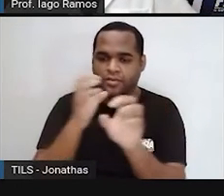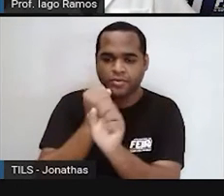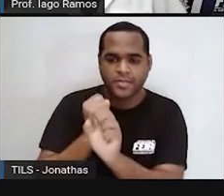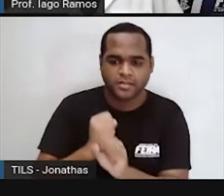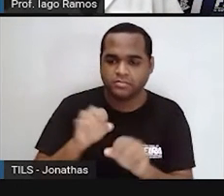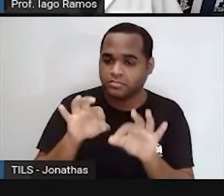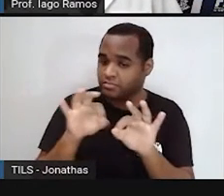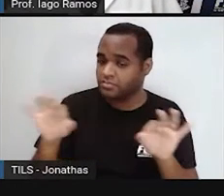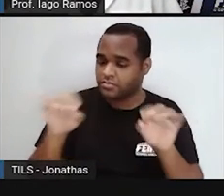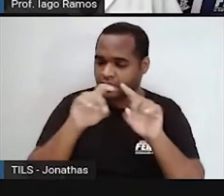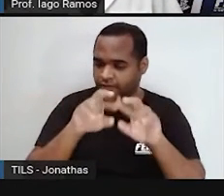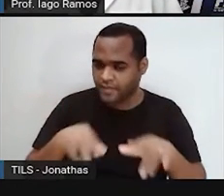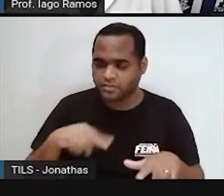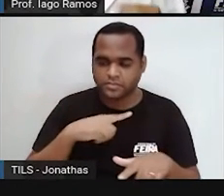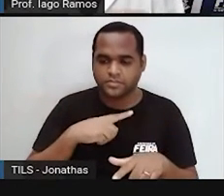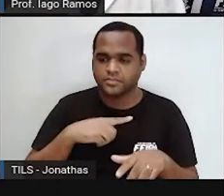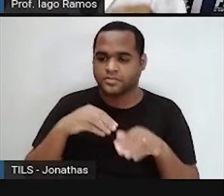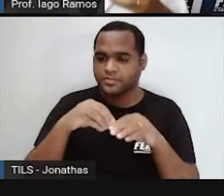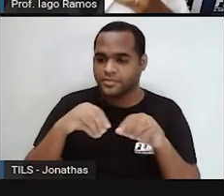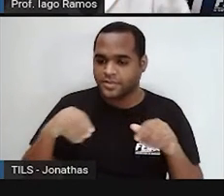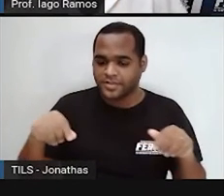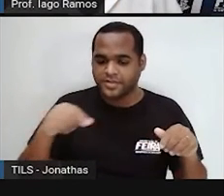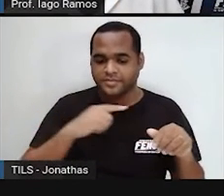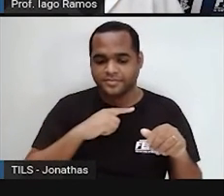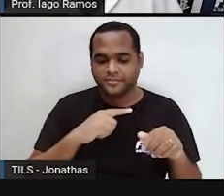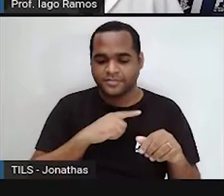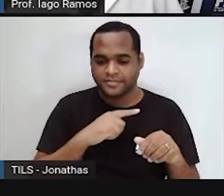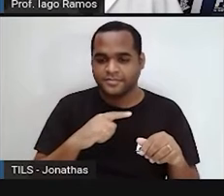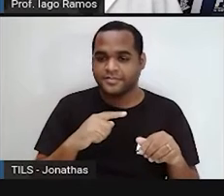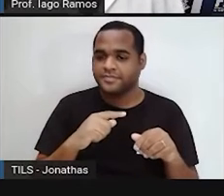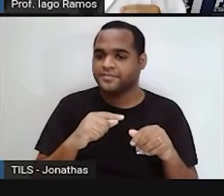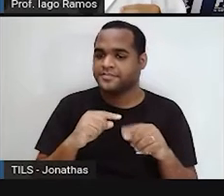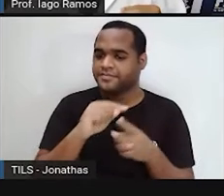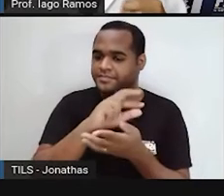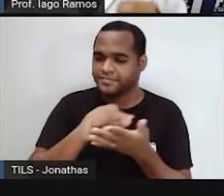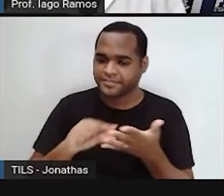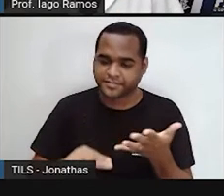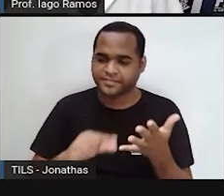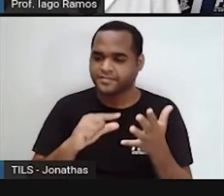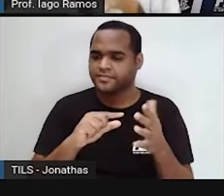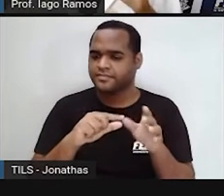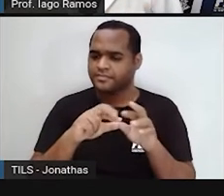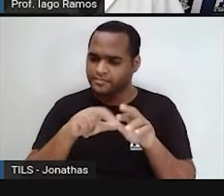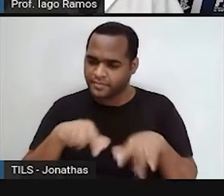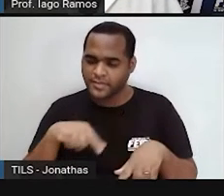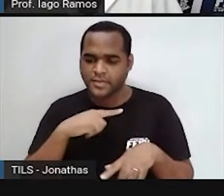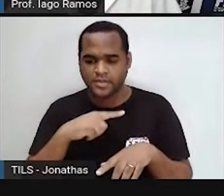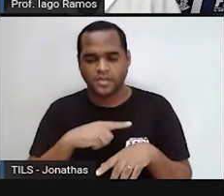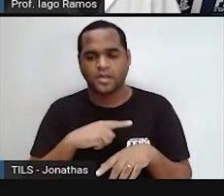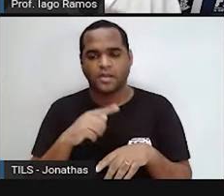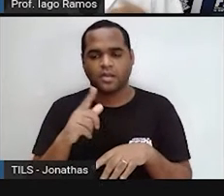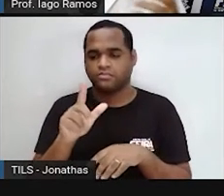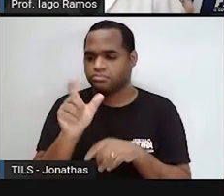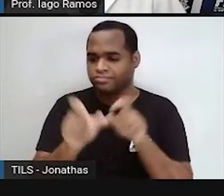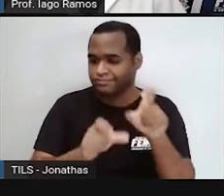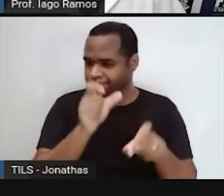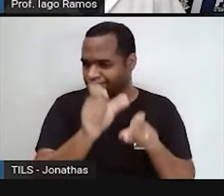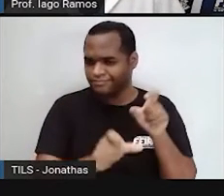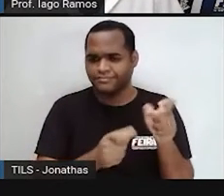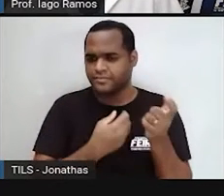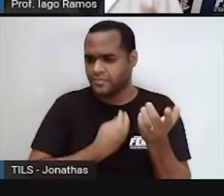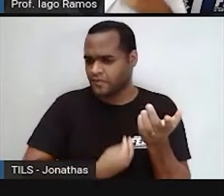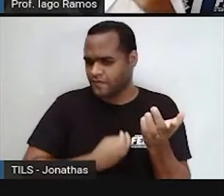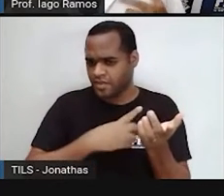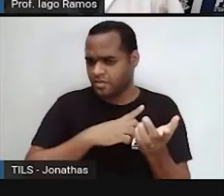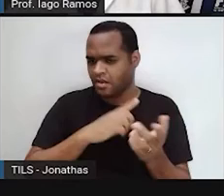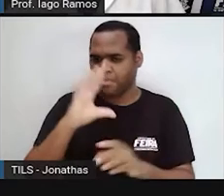e aí é que a gente pensa nas formas das coisas nas os objetos nos elementos